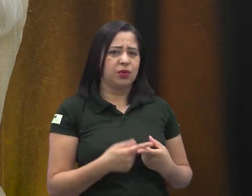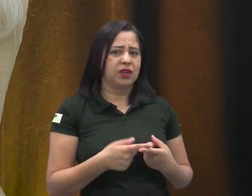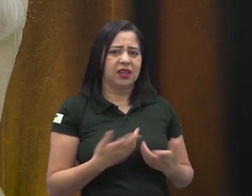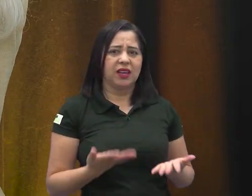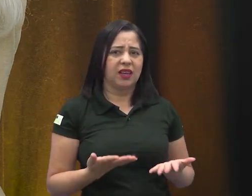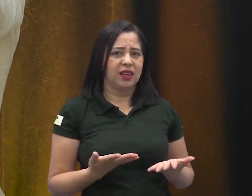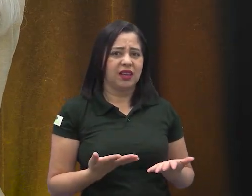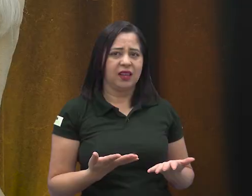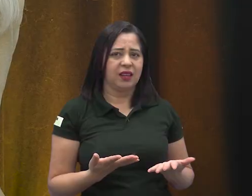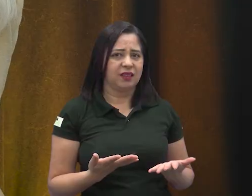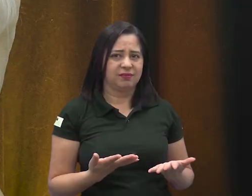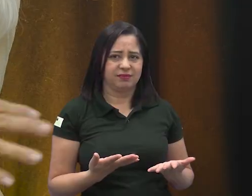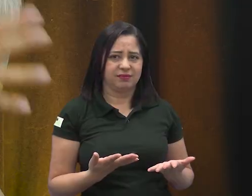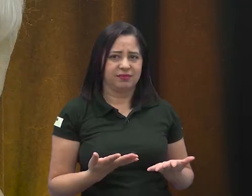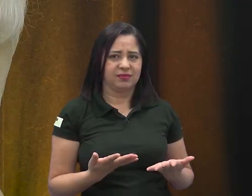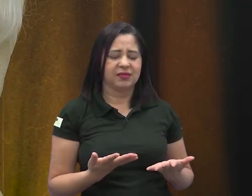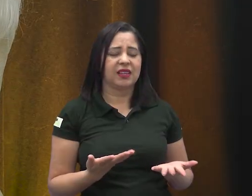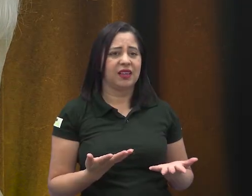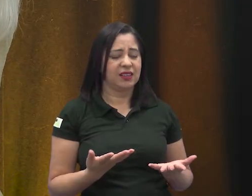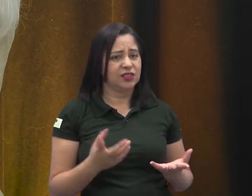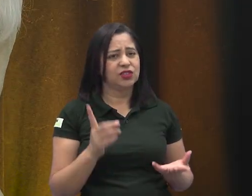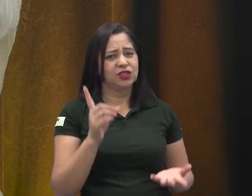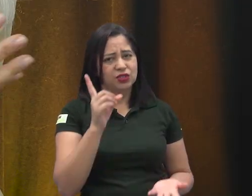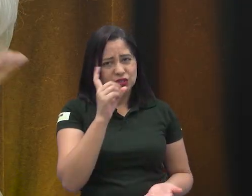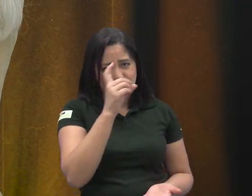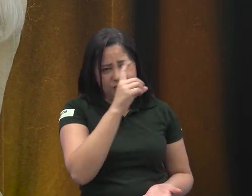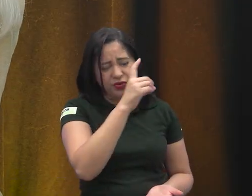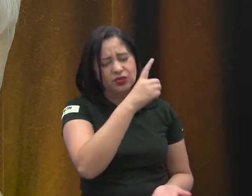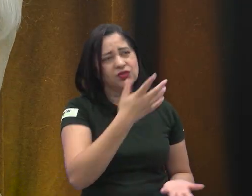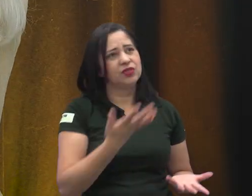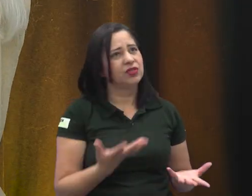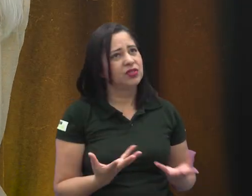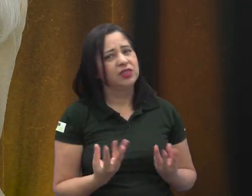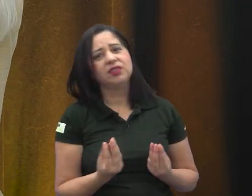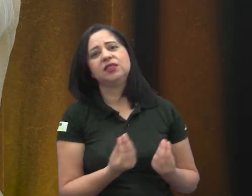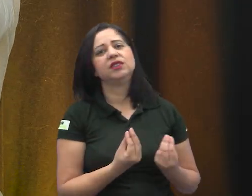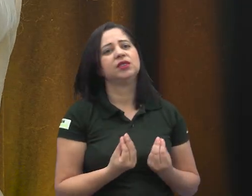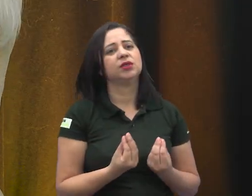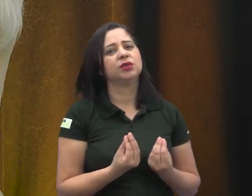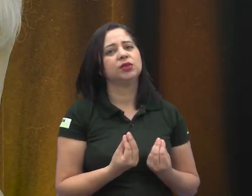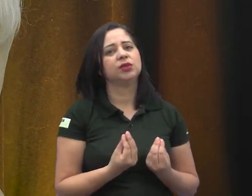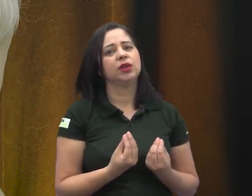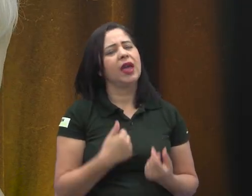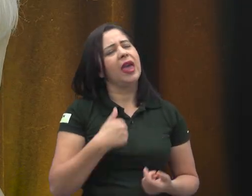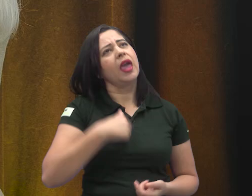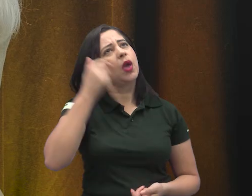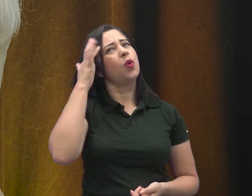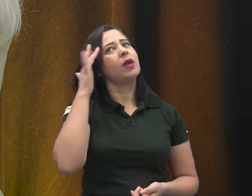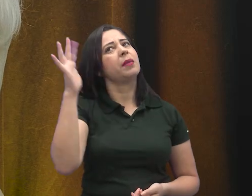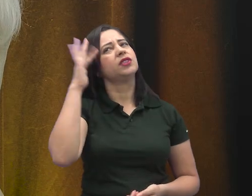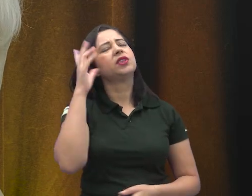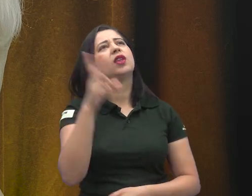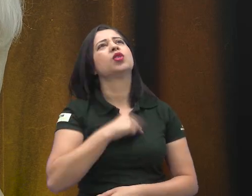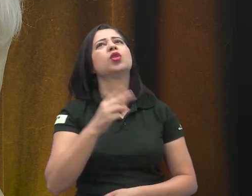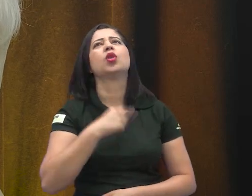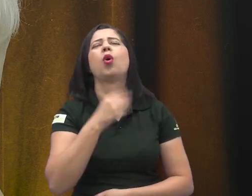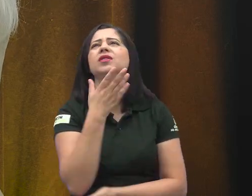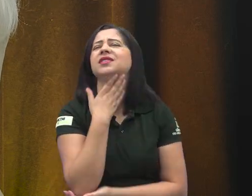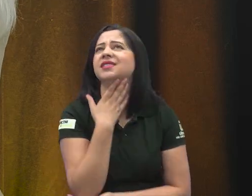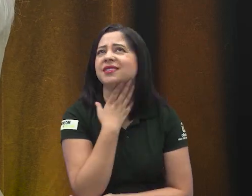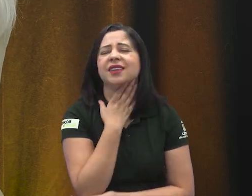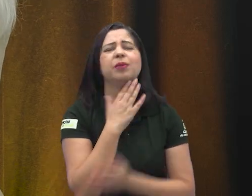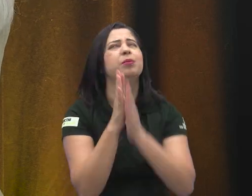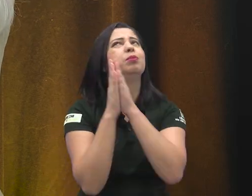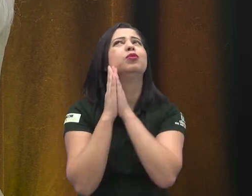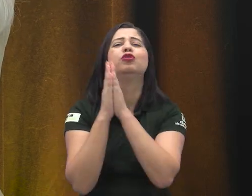na verdade, dói muito saber em todas as profissões, né? Mas como você falou, com essa relação comigo, eu imaginei e falei, meu Deus, que